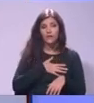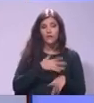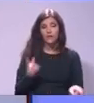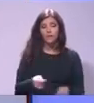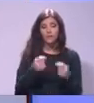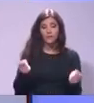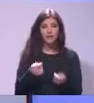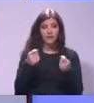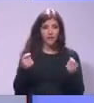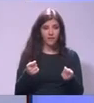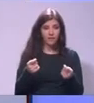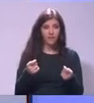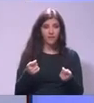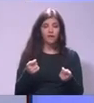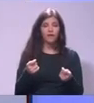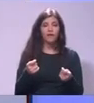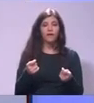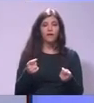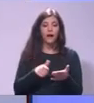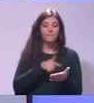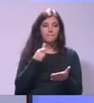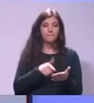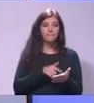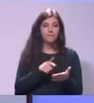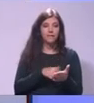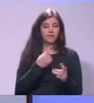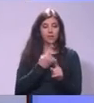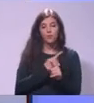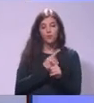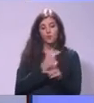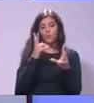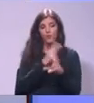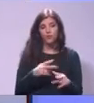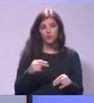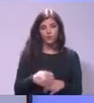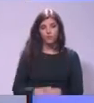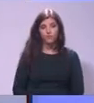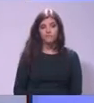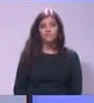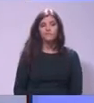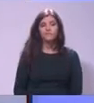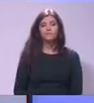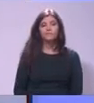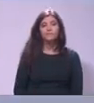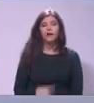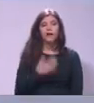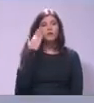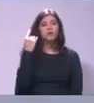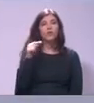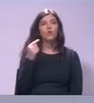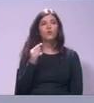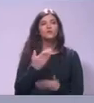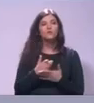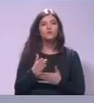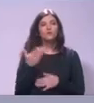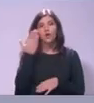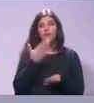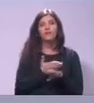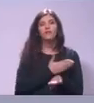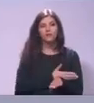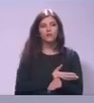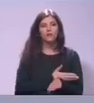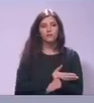ensinava a aaa um novo produto do do benfica só a questão de exceção foi o melhor do dia